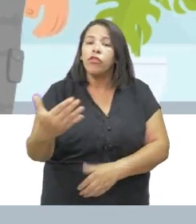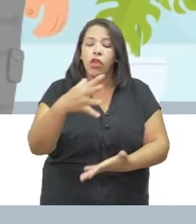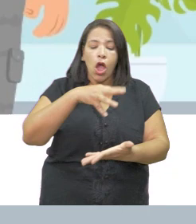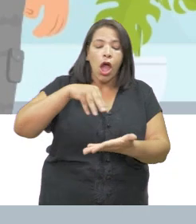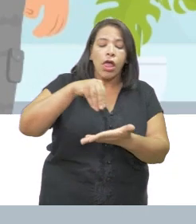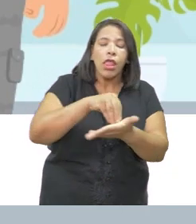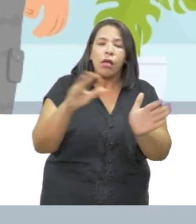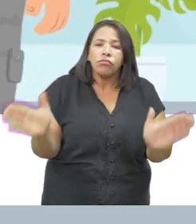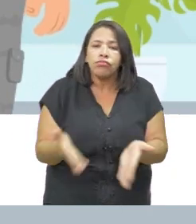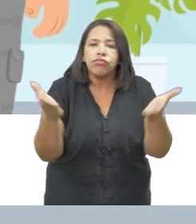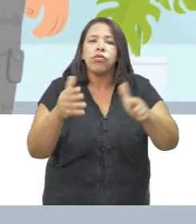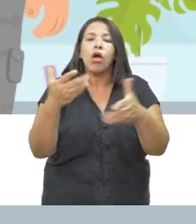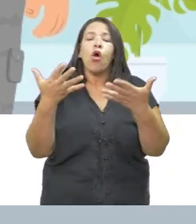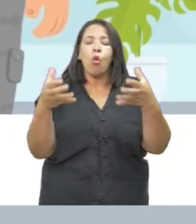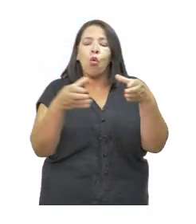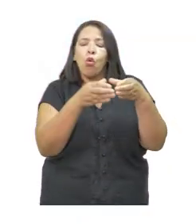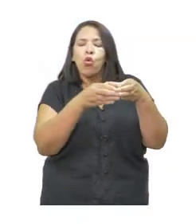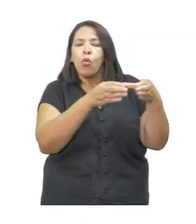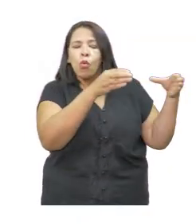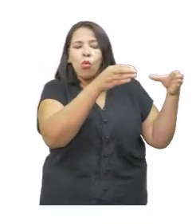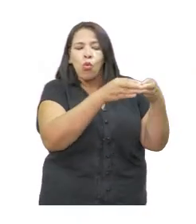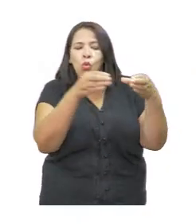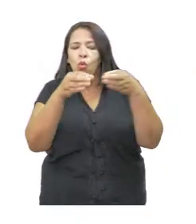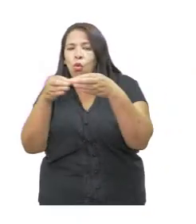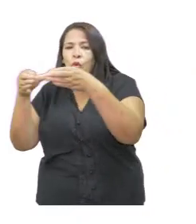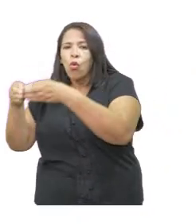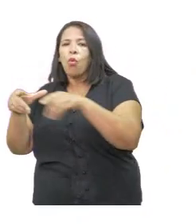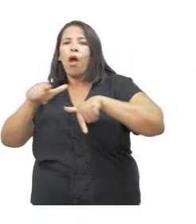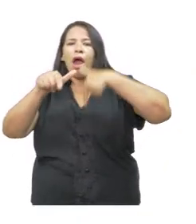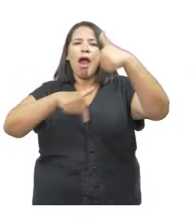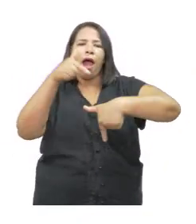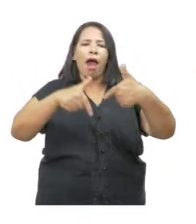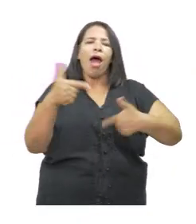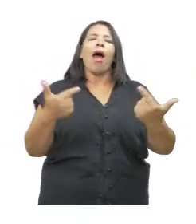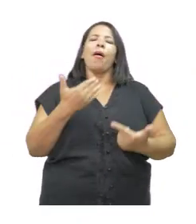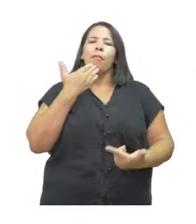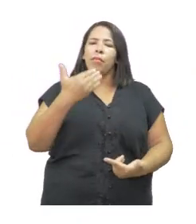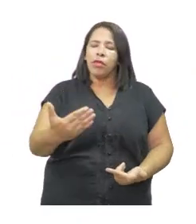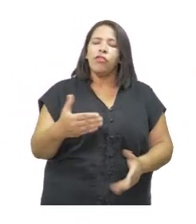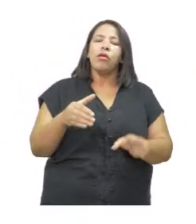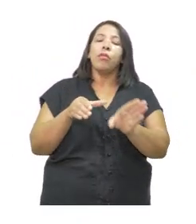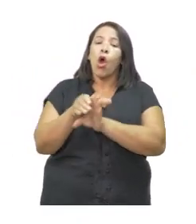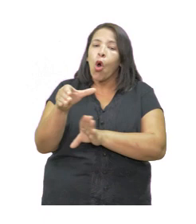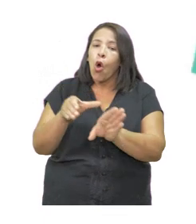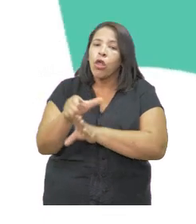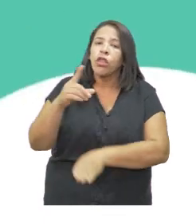NAPN e promova o trabalho de inclusão. Para pensar mais sobre este assunto, sugerimos a